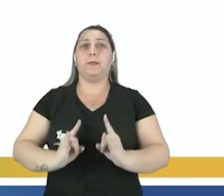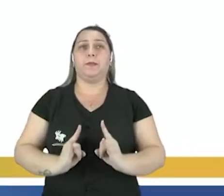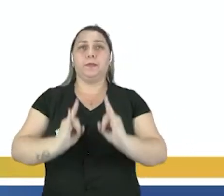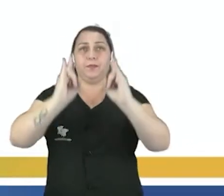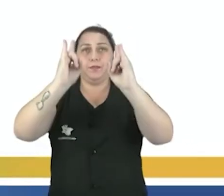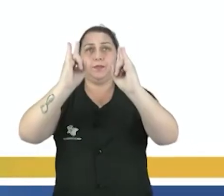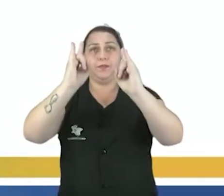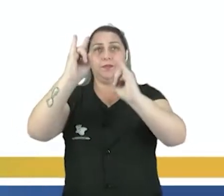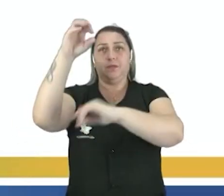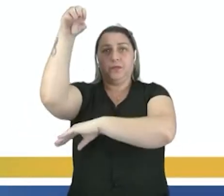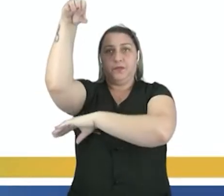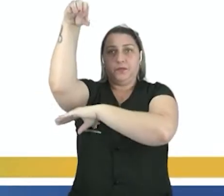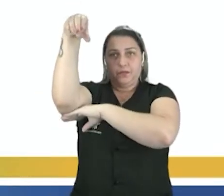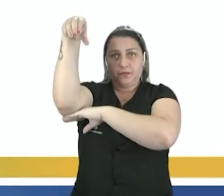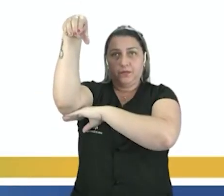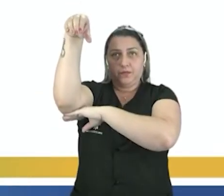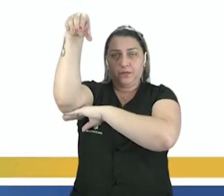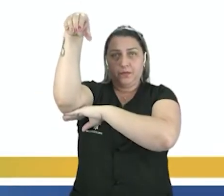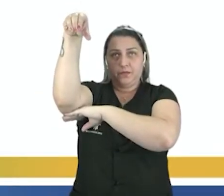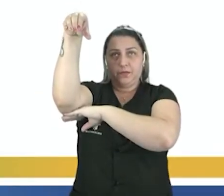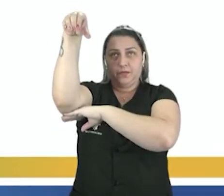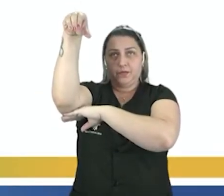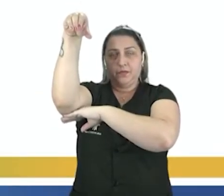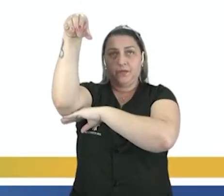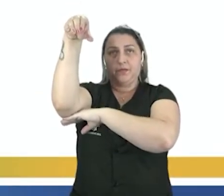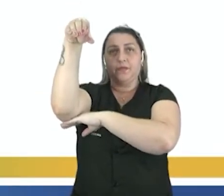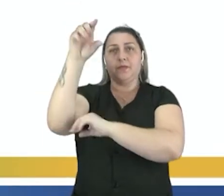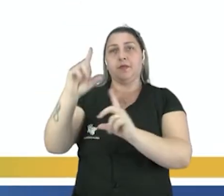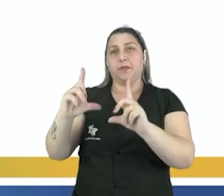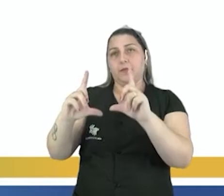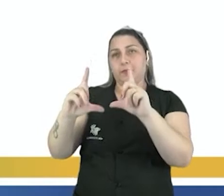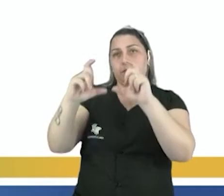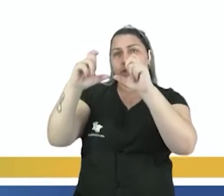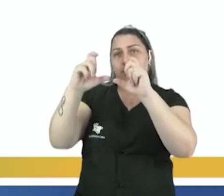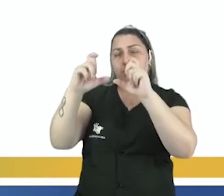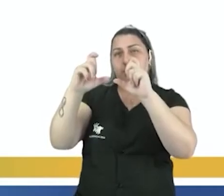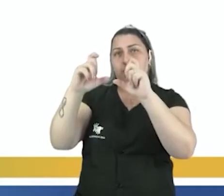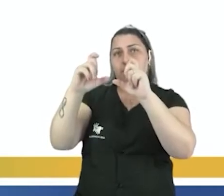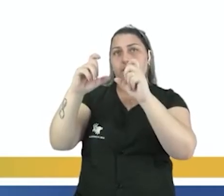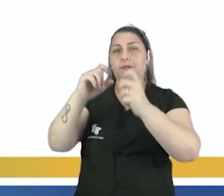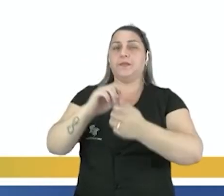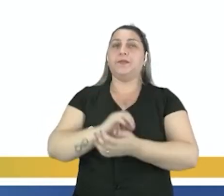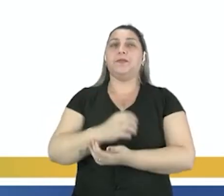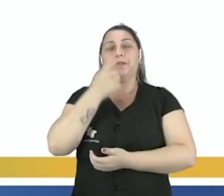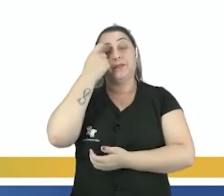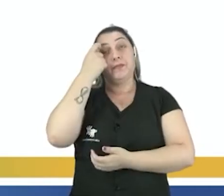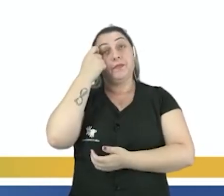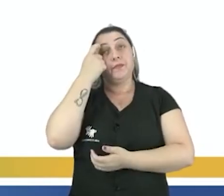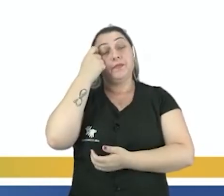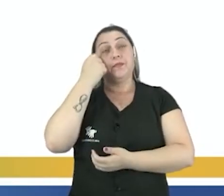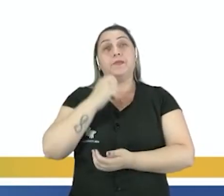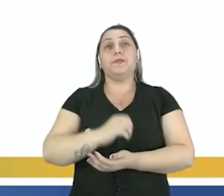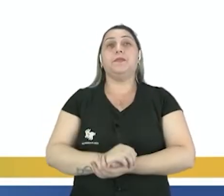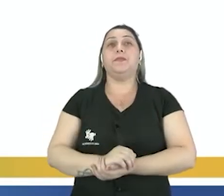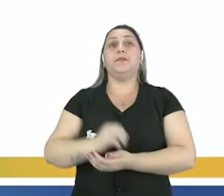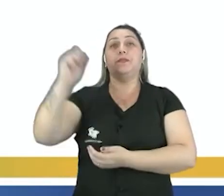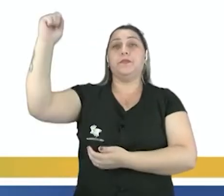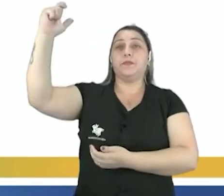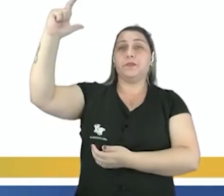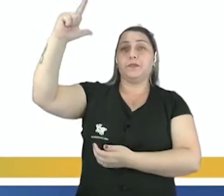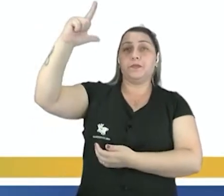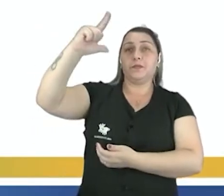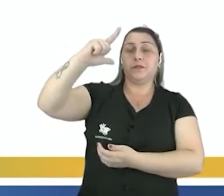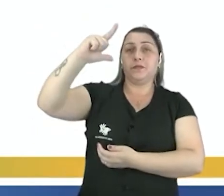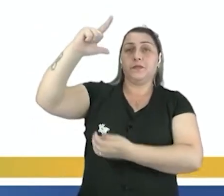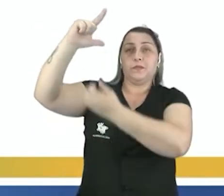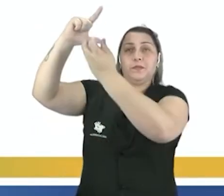prédio e um poste, certo? E aí eu tirei essa fotografia no mesmo instante. Ou seja, os raios